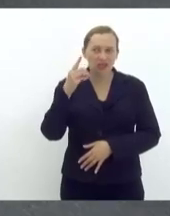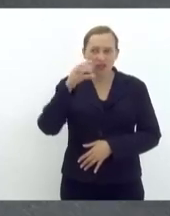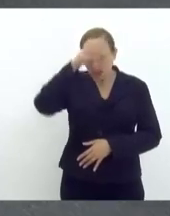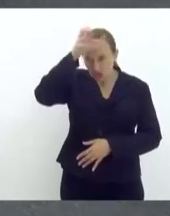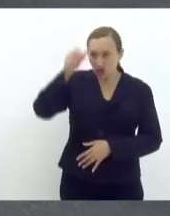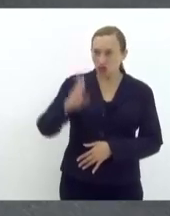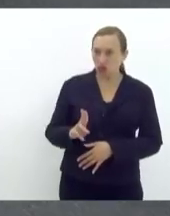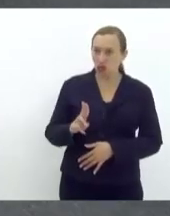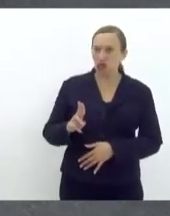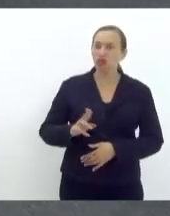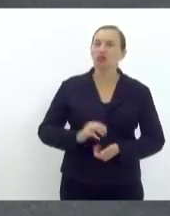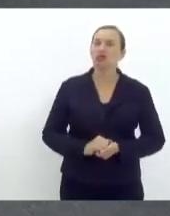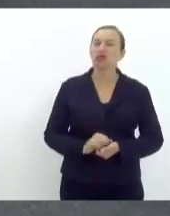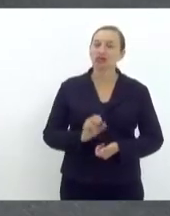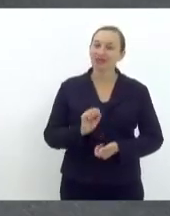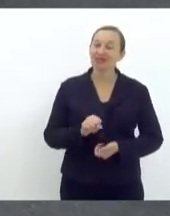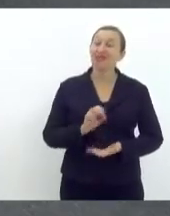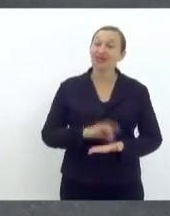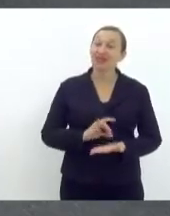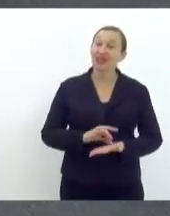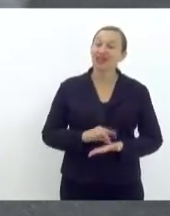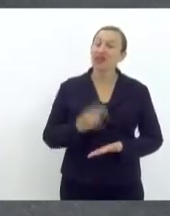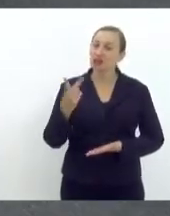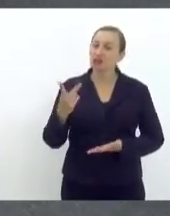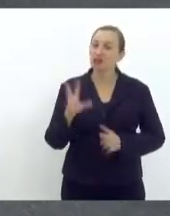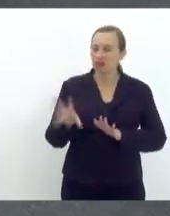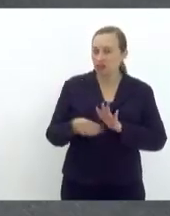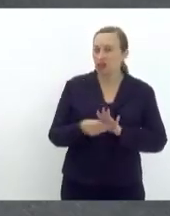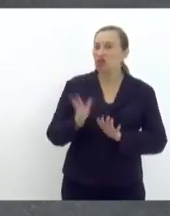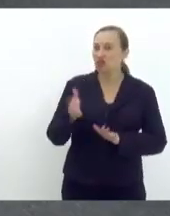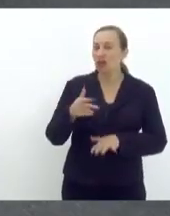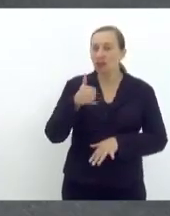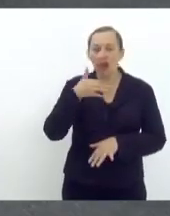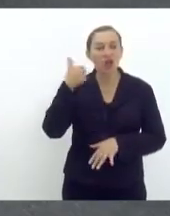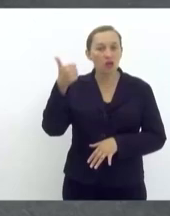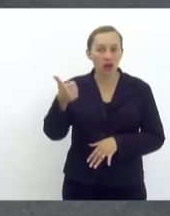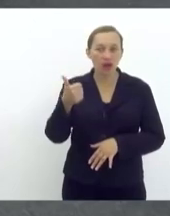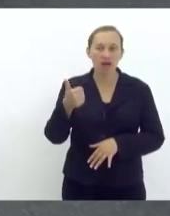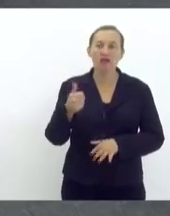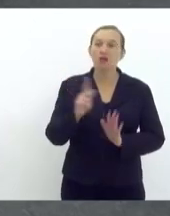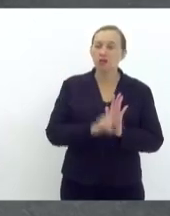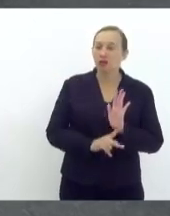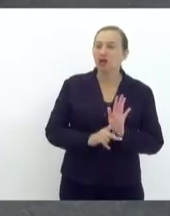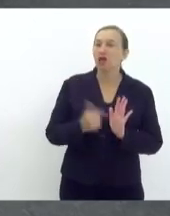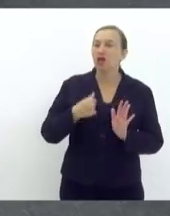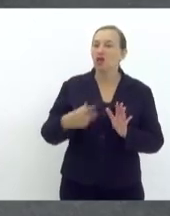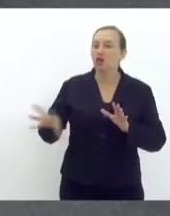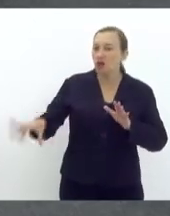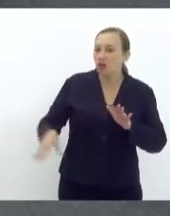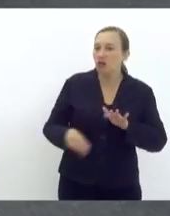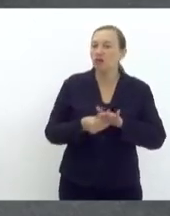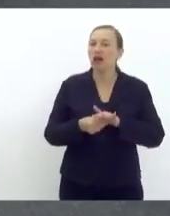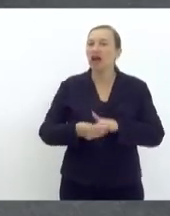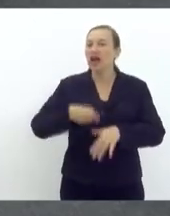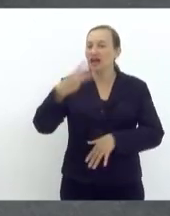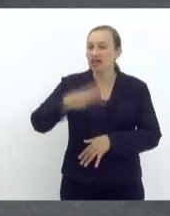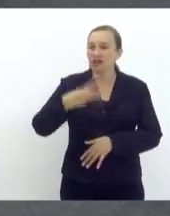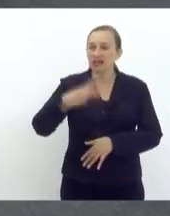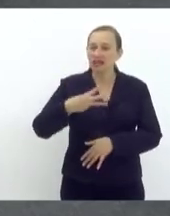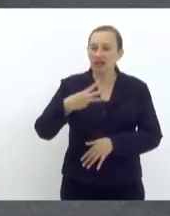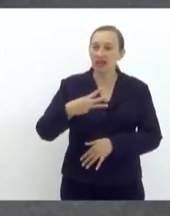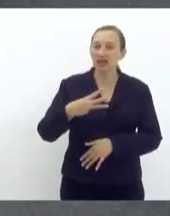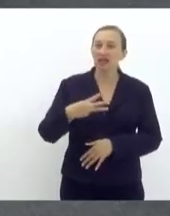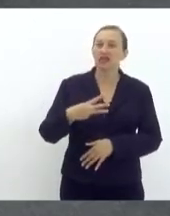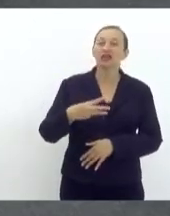de vossa excelência mesmo de verdade as duas emendas já melhoravam o projeto e agora eu vou incorporar a Terceira Emenda que do deputado